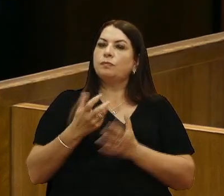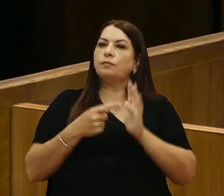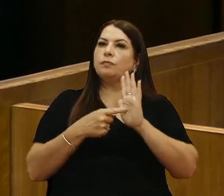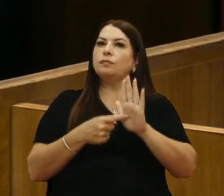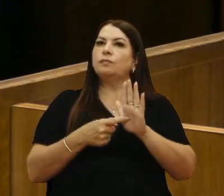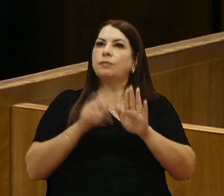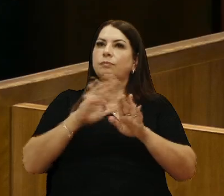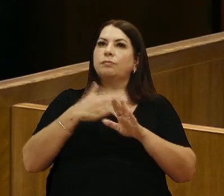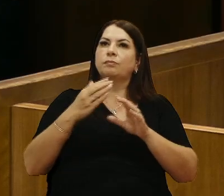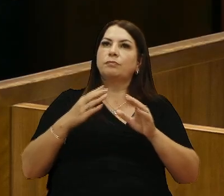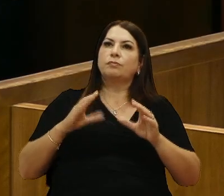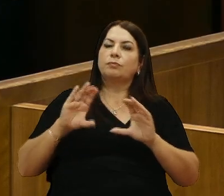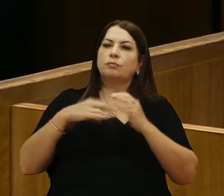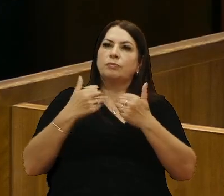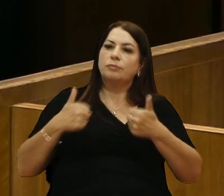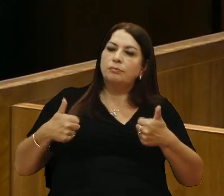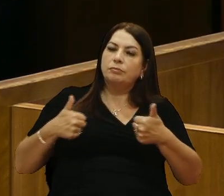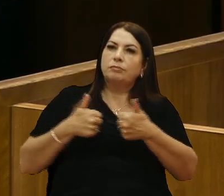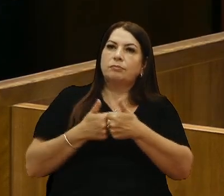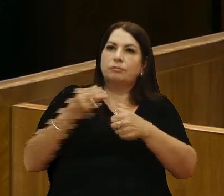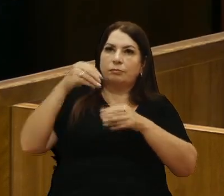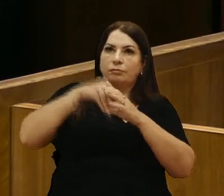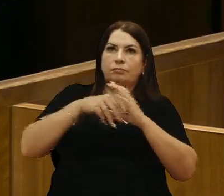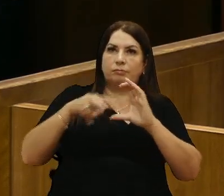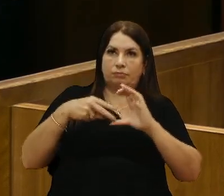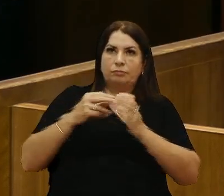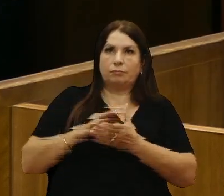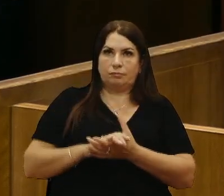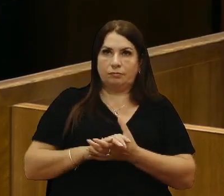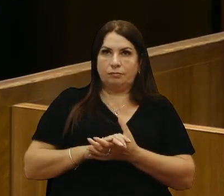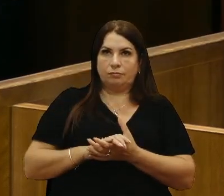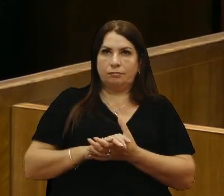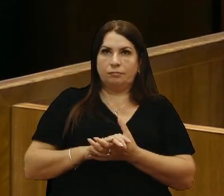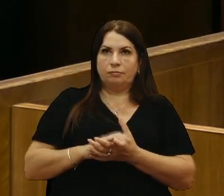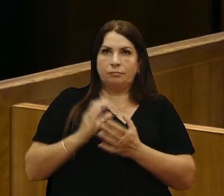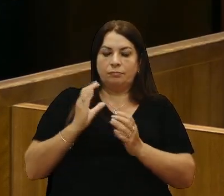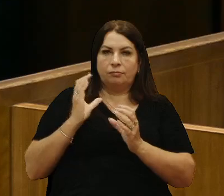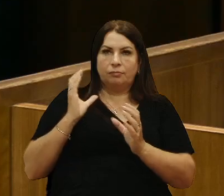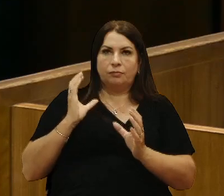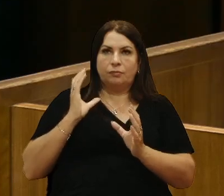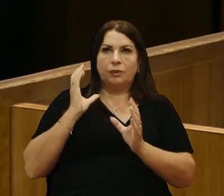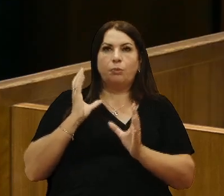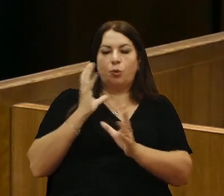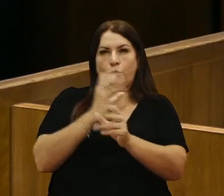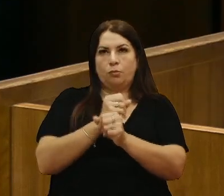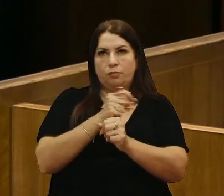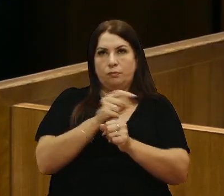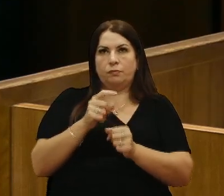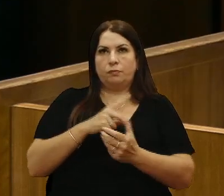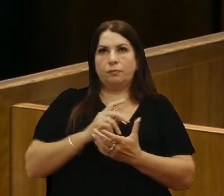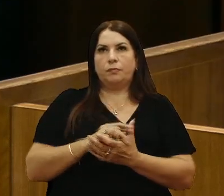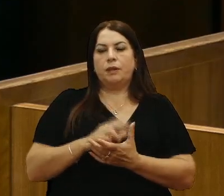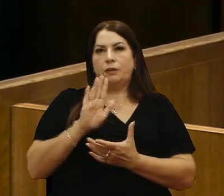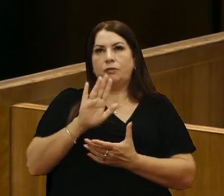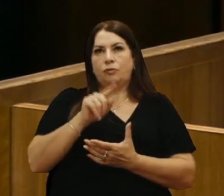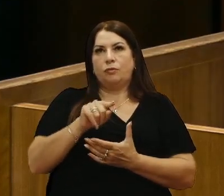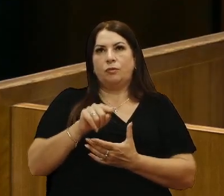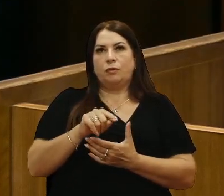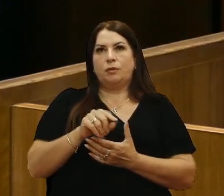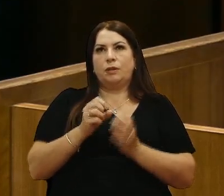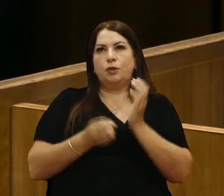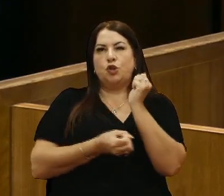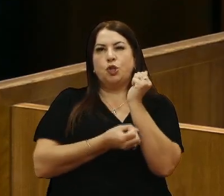ainda mais a comunidade para dentro da Câmara. Para concluir, tá, senhor presidente? Eu já deixo aqui um